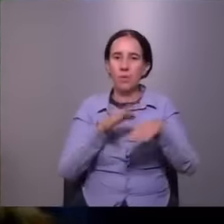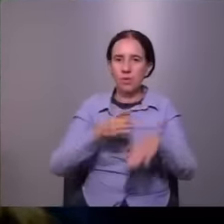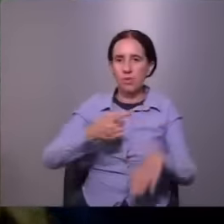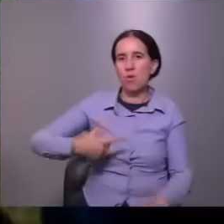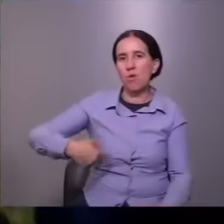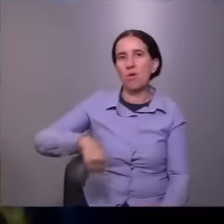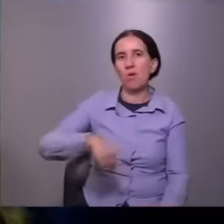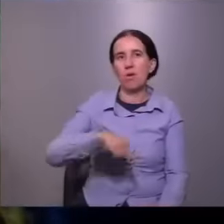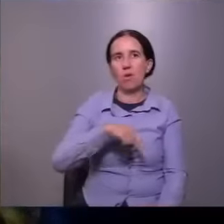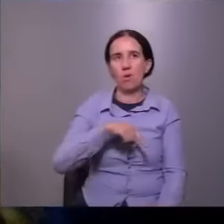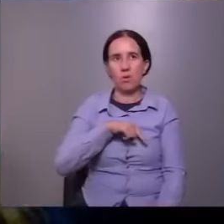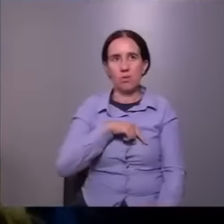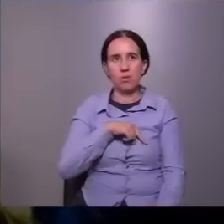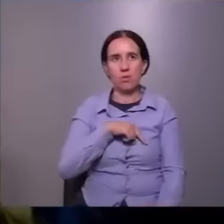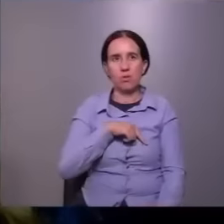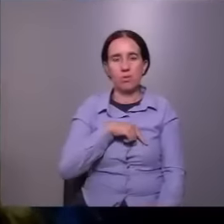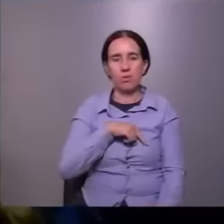Santa.